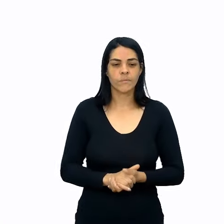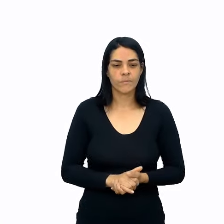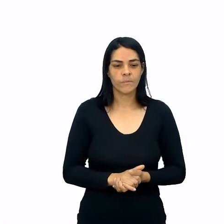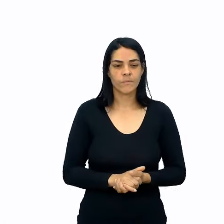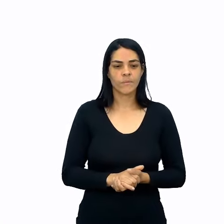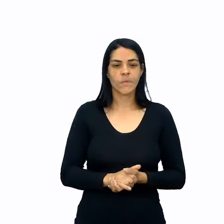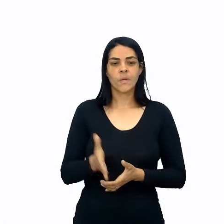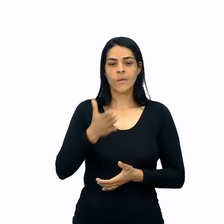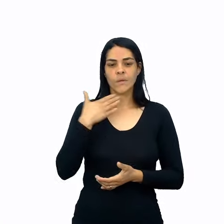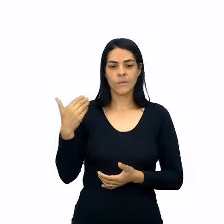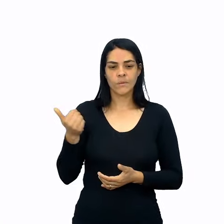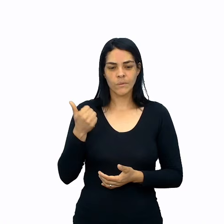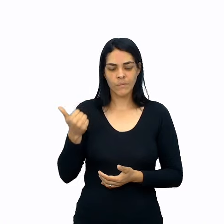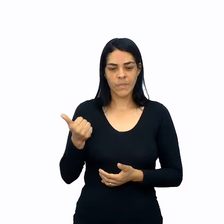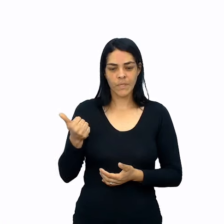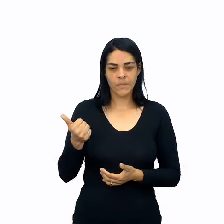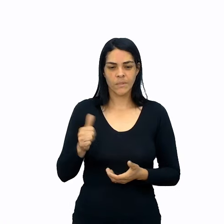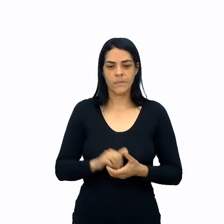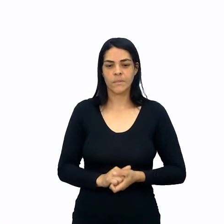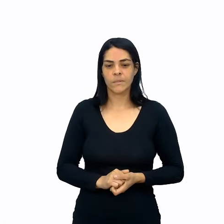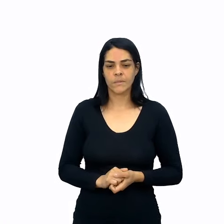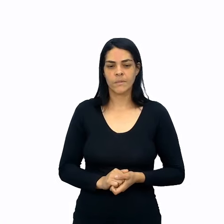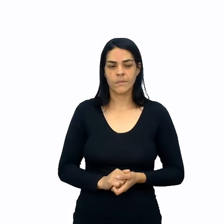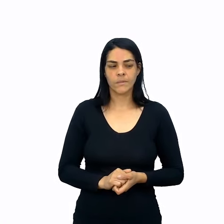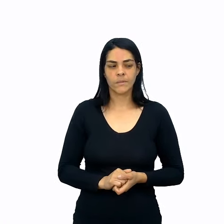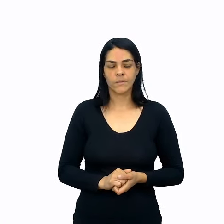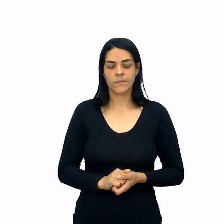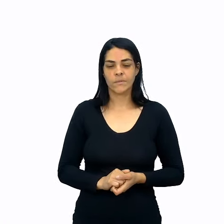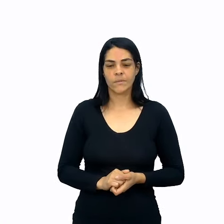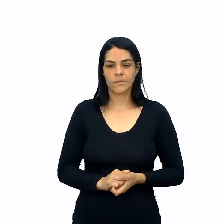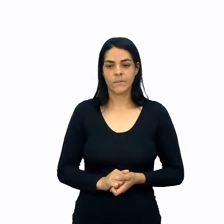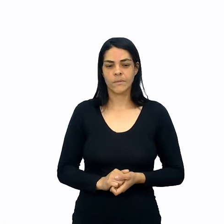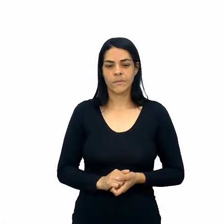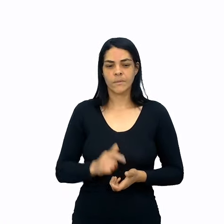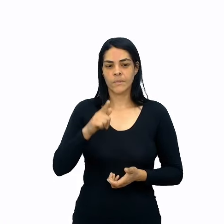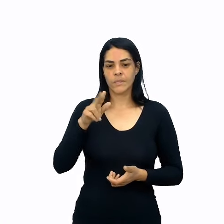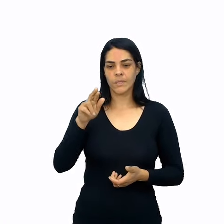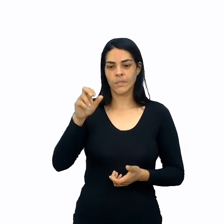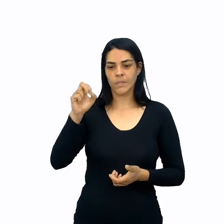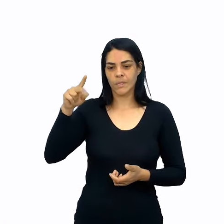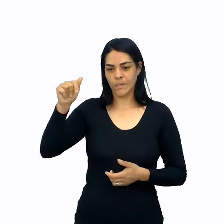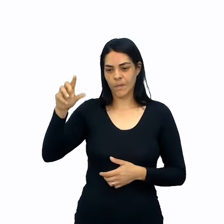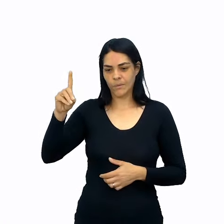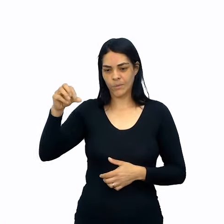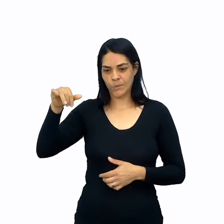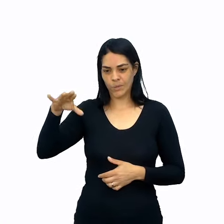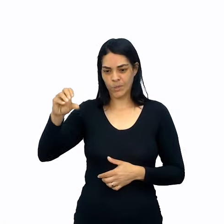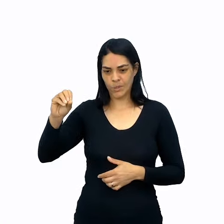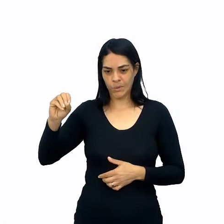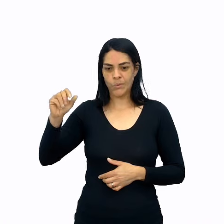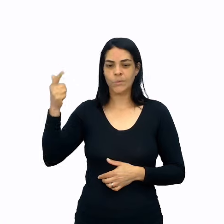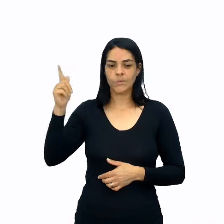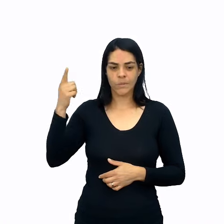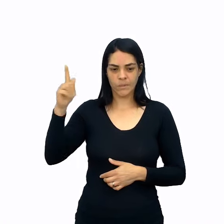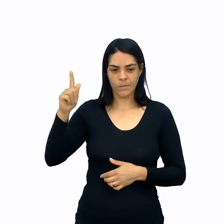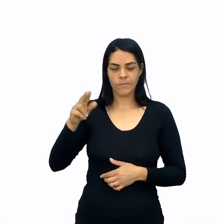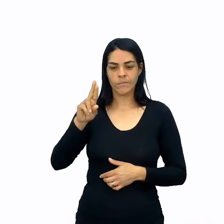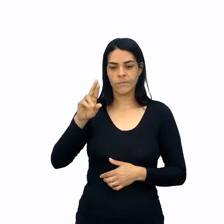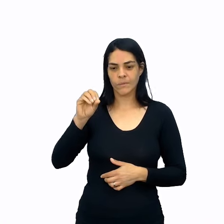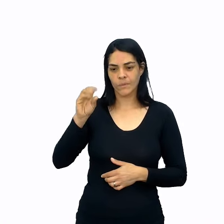melhores causos contados por Geraldino de Goiás, né, Rolando Boldrin, Roberto